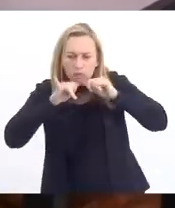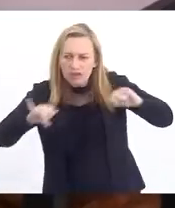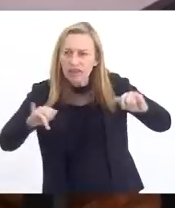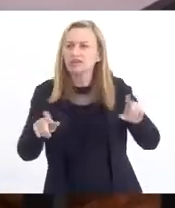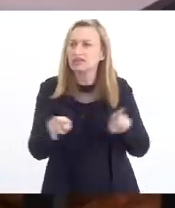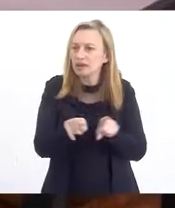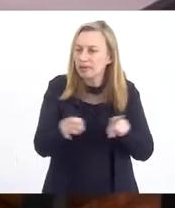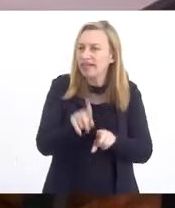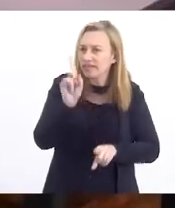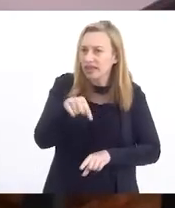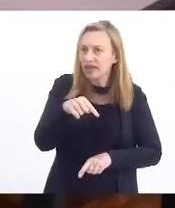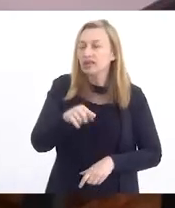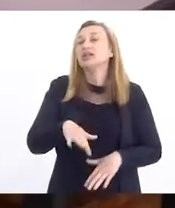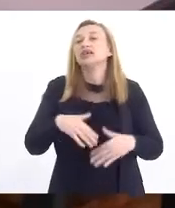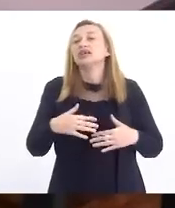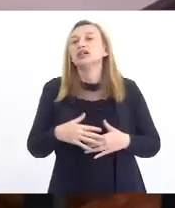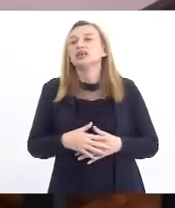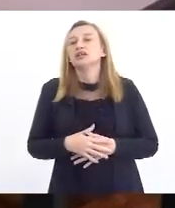né?